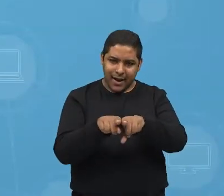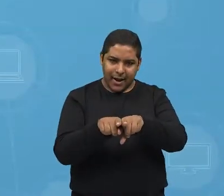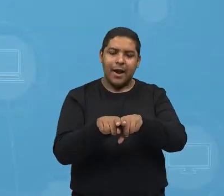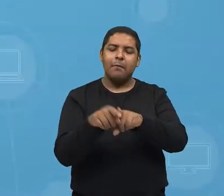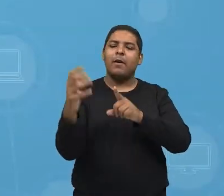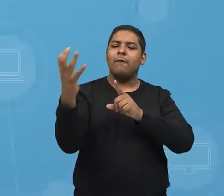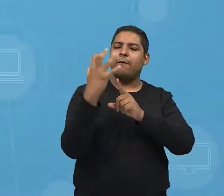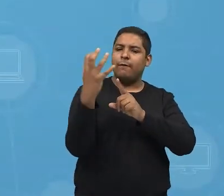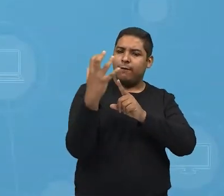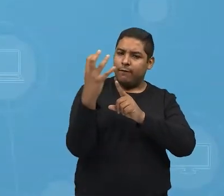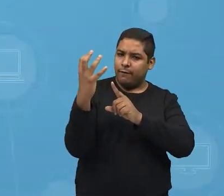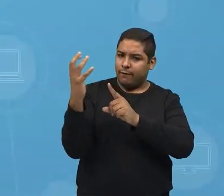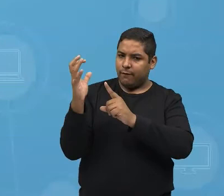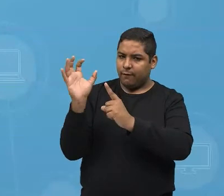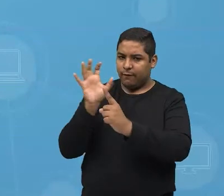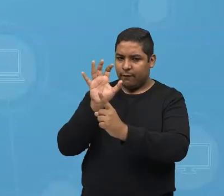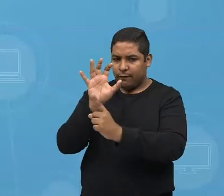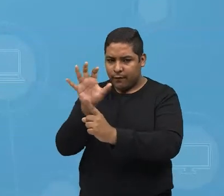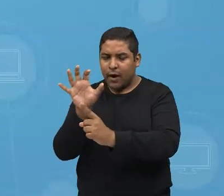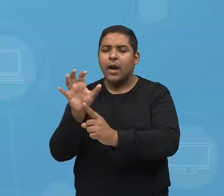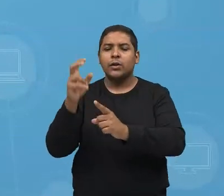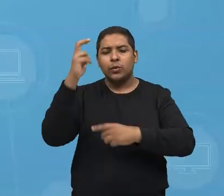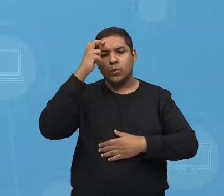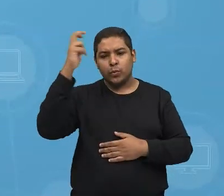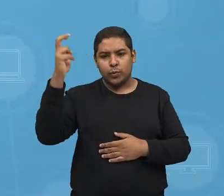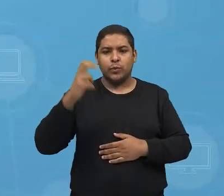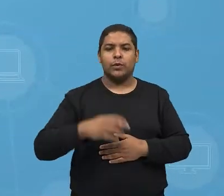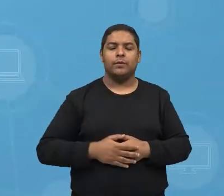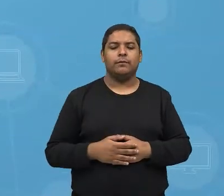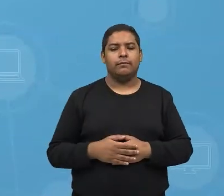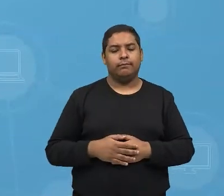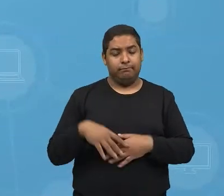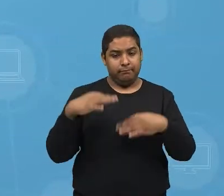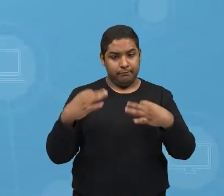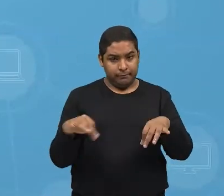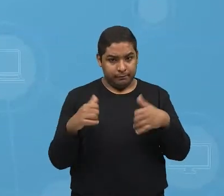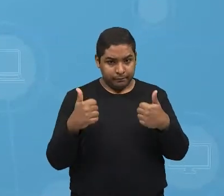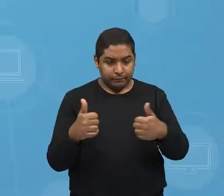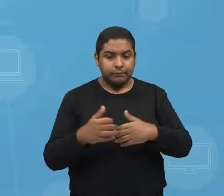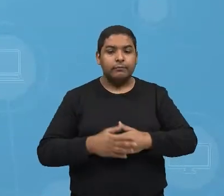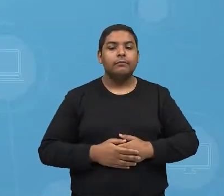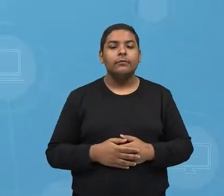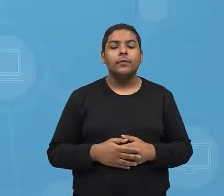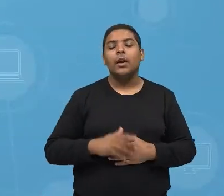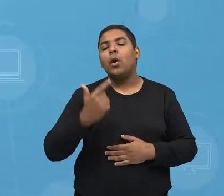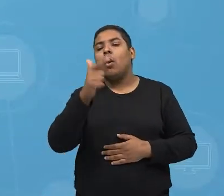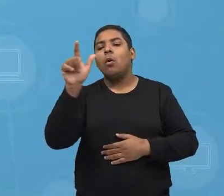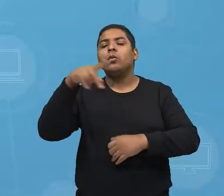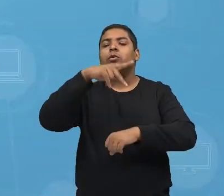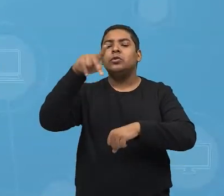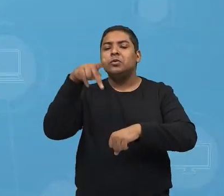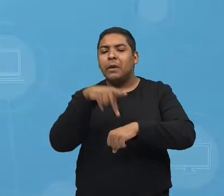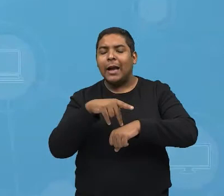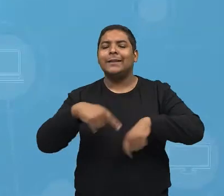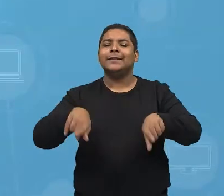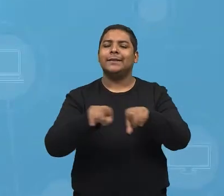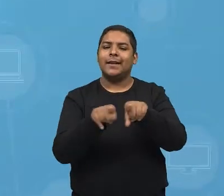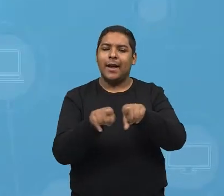sendo influenciada por culturas, certo? Nós vimos aí que pessoas de outros países foram lá